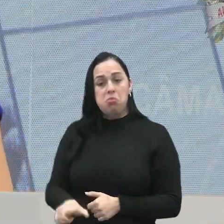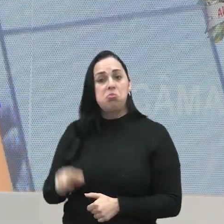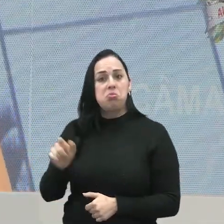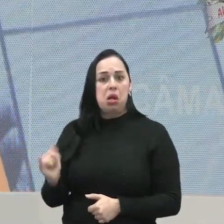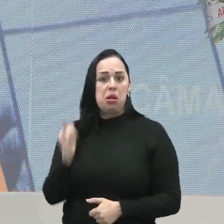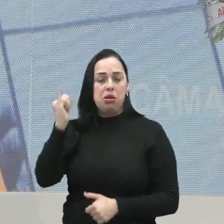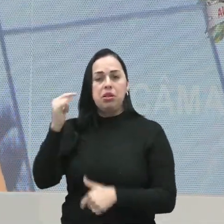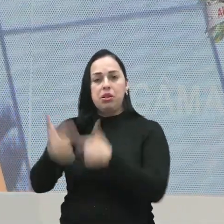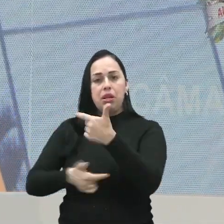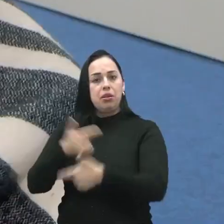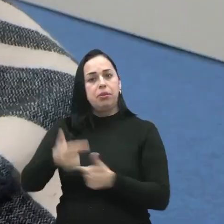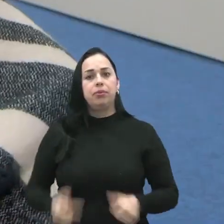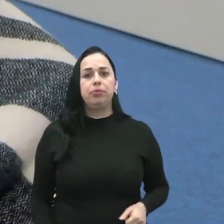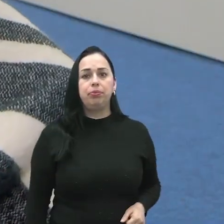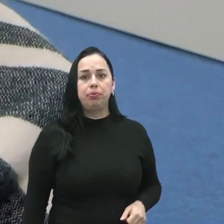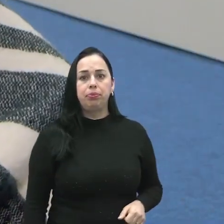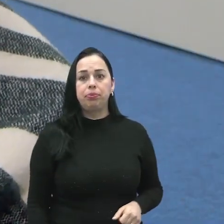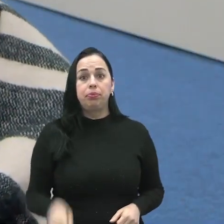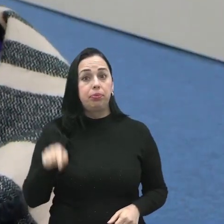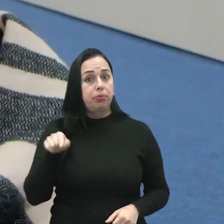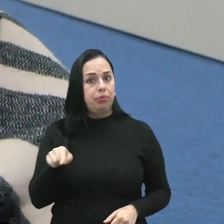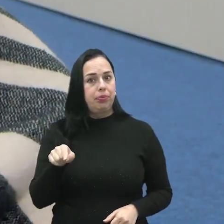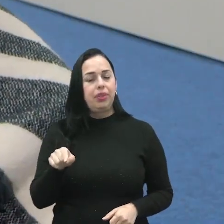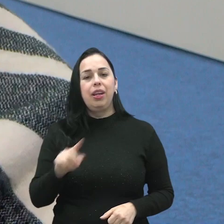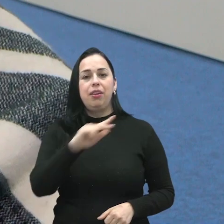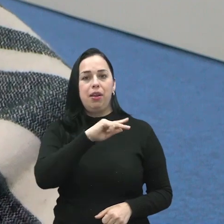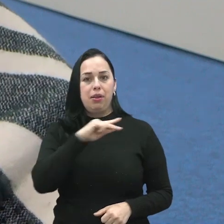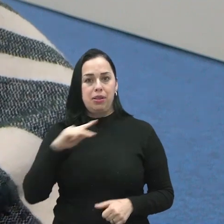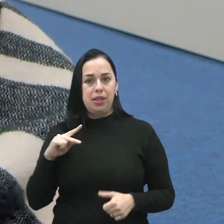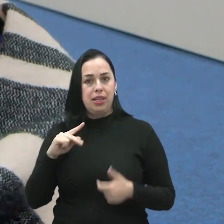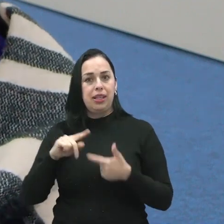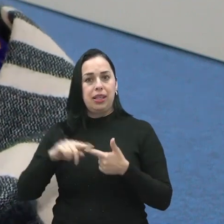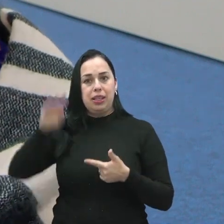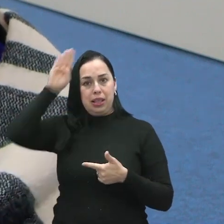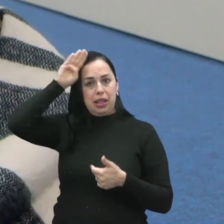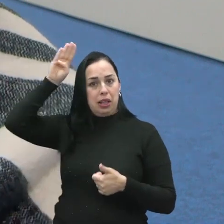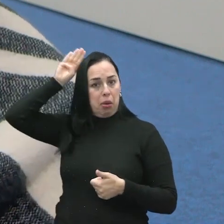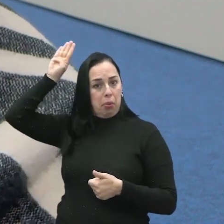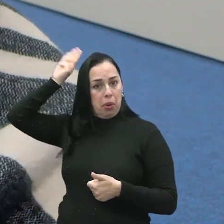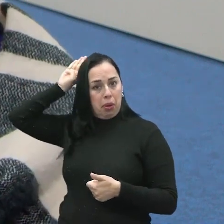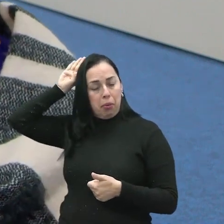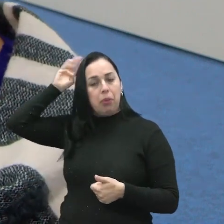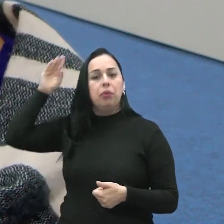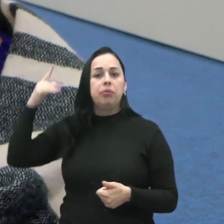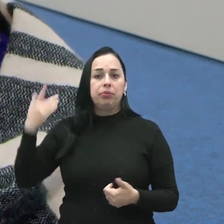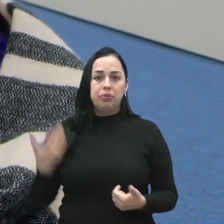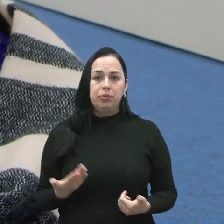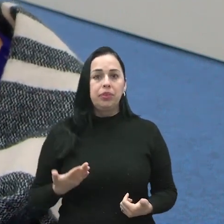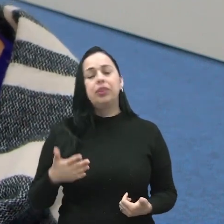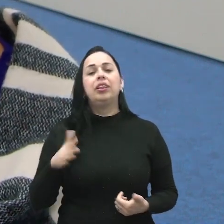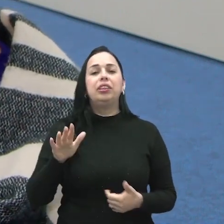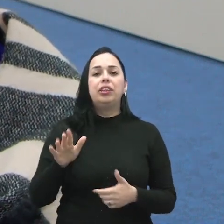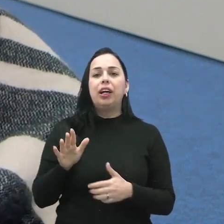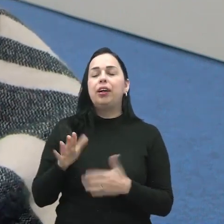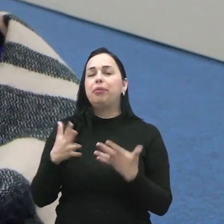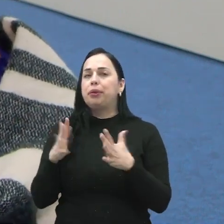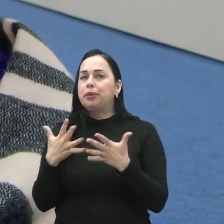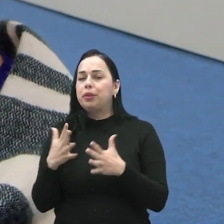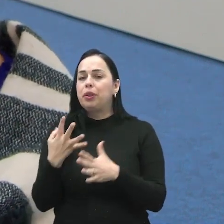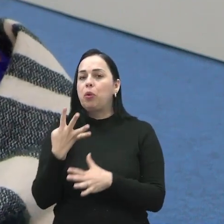seus trabalhos ao município. O Rodrigo foi presidente da Academia de Letras, né? E já vai